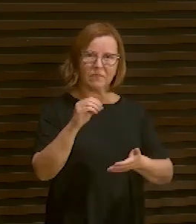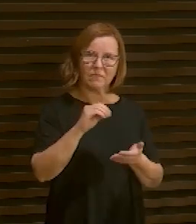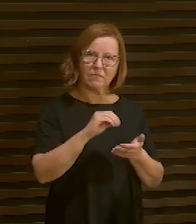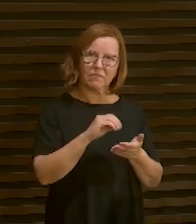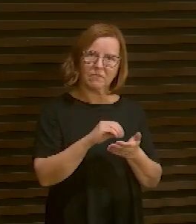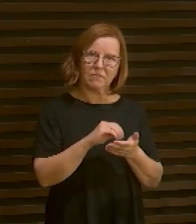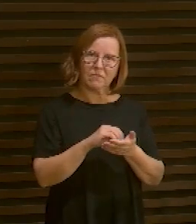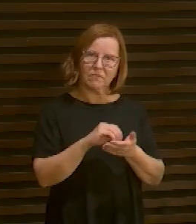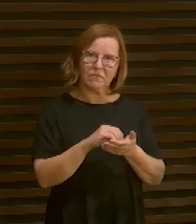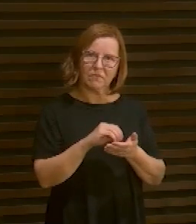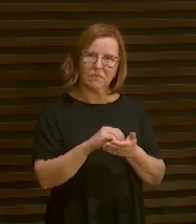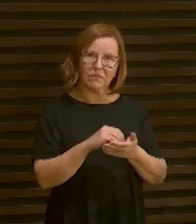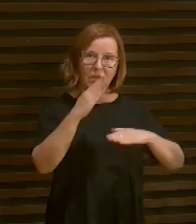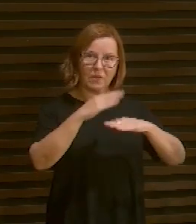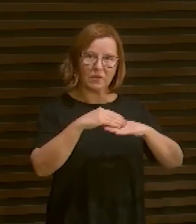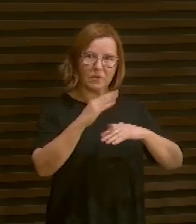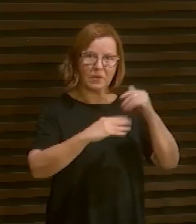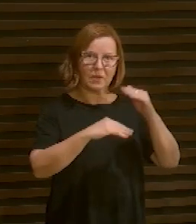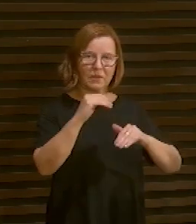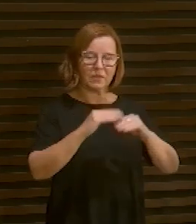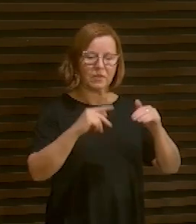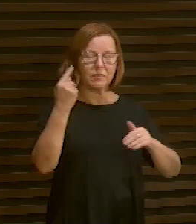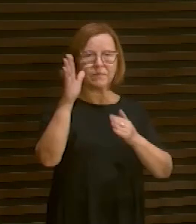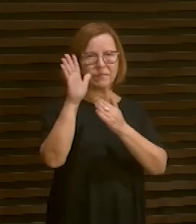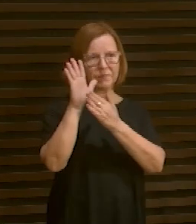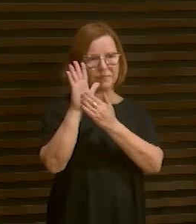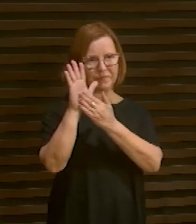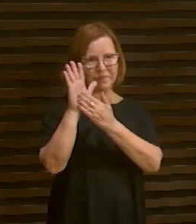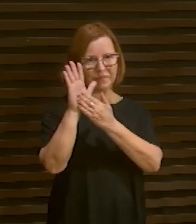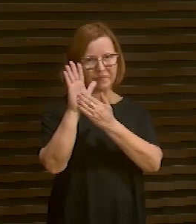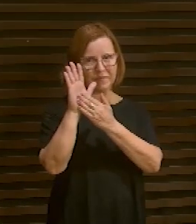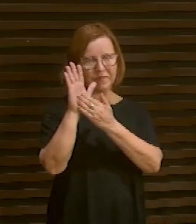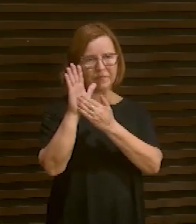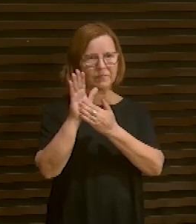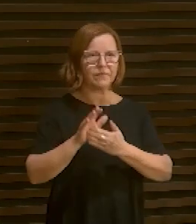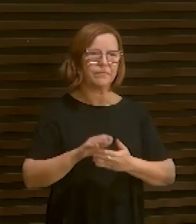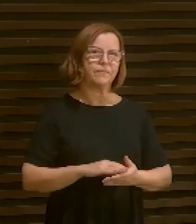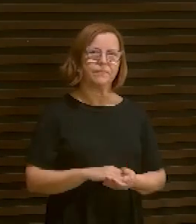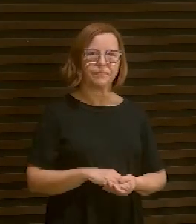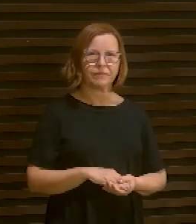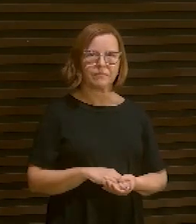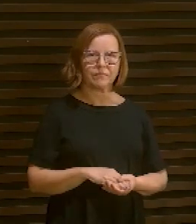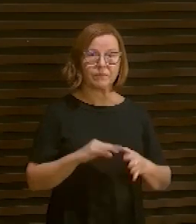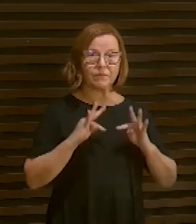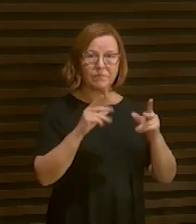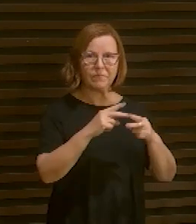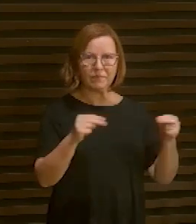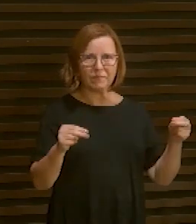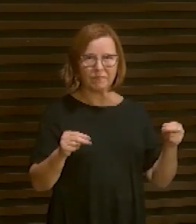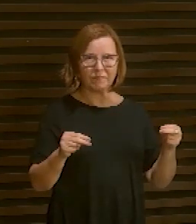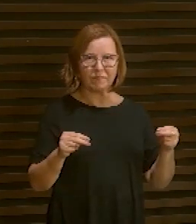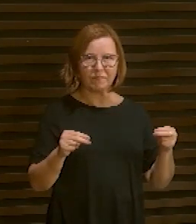o constituíste sobre as obras das tuas mãos. Todas as